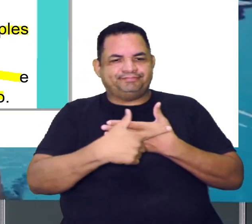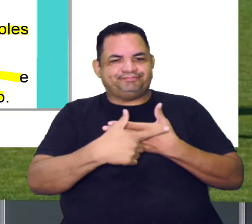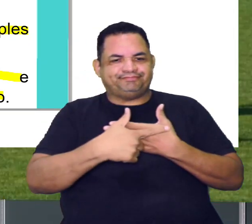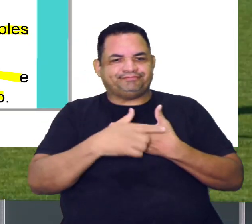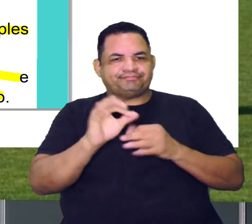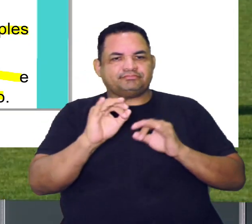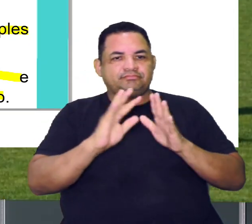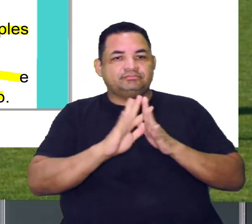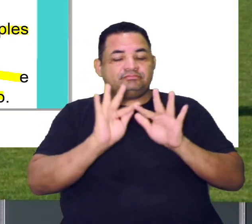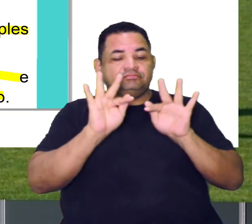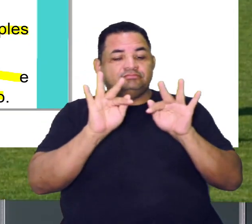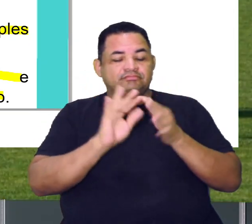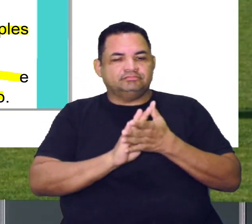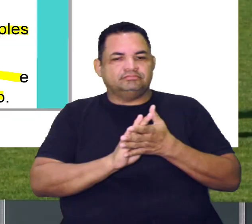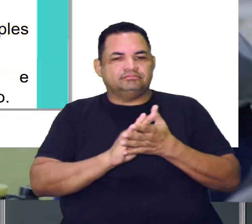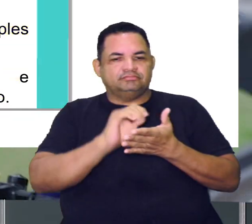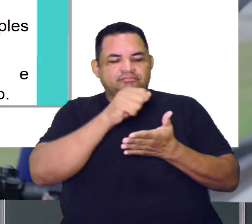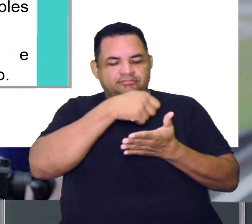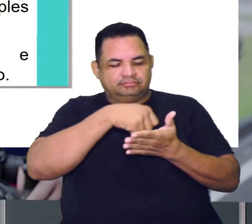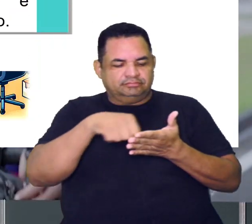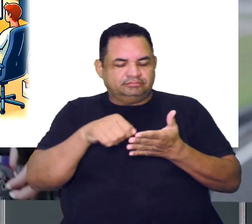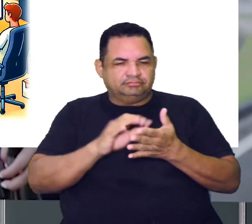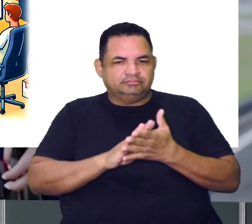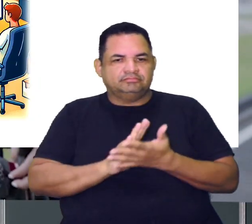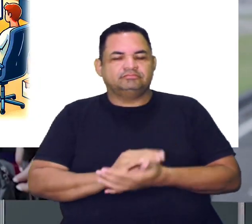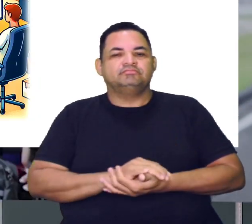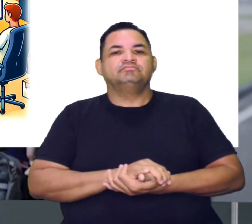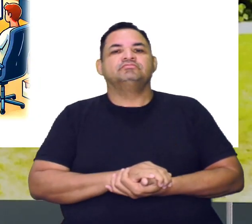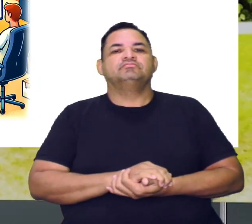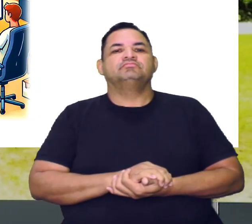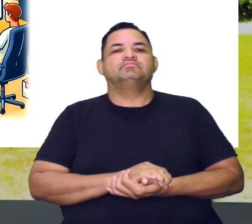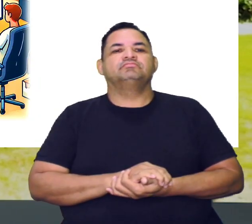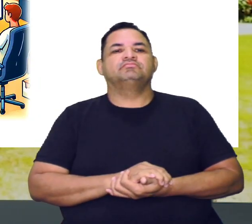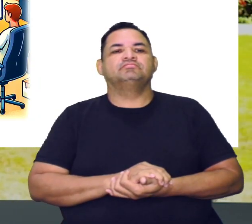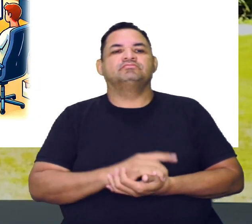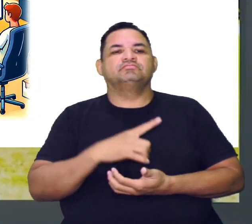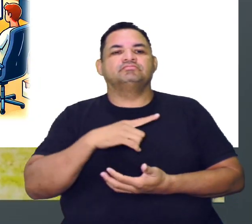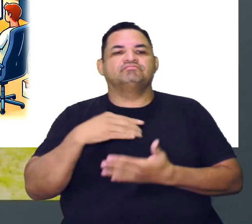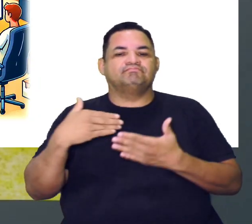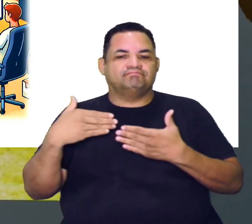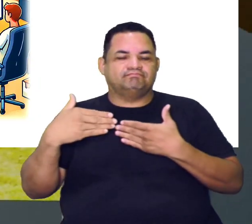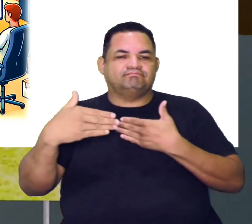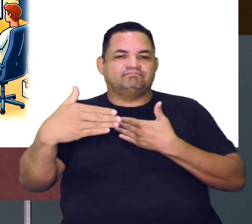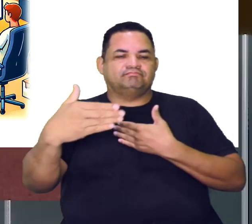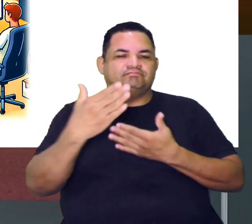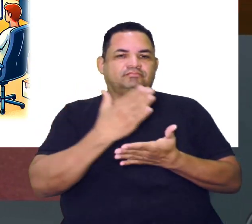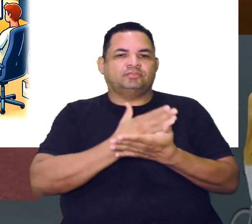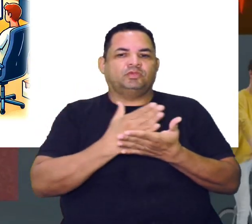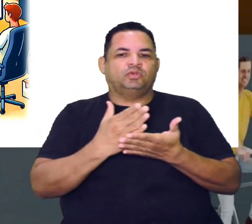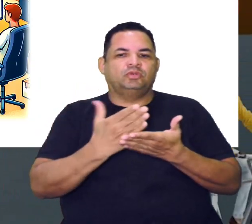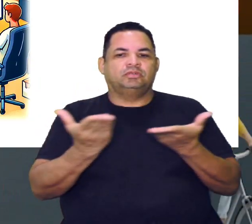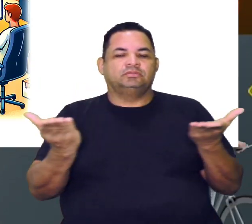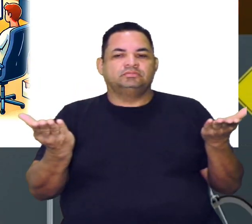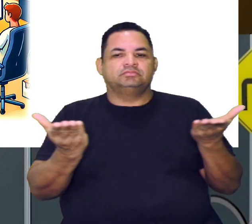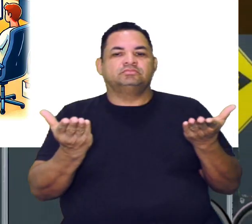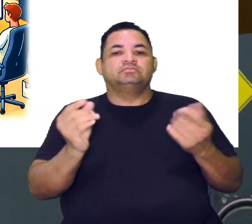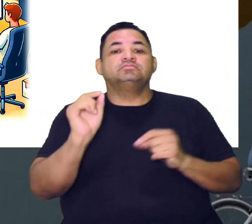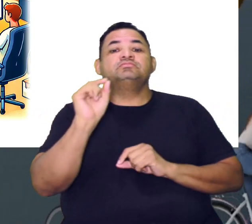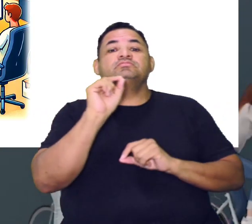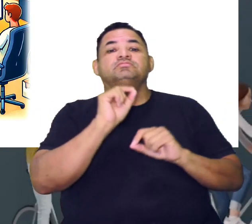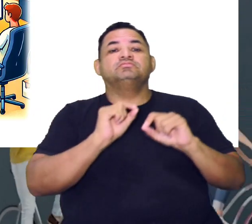no final, hein? Olha lá! Então, bora lá ver o que a gente tem aí pela frente. A gente já começa falando a